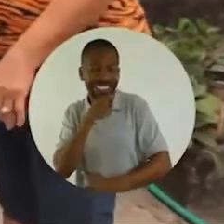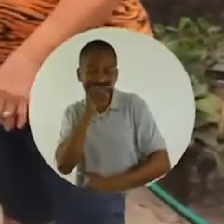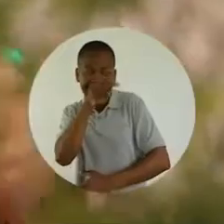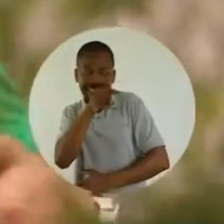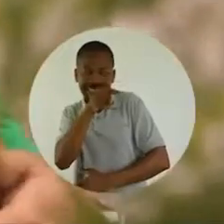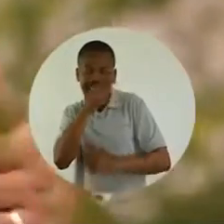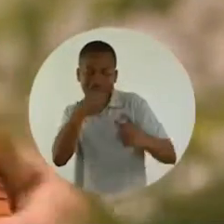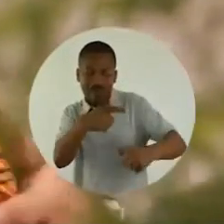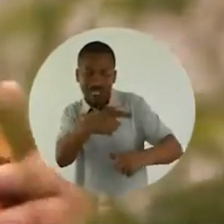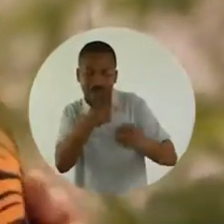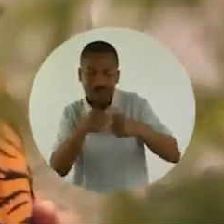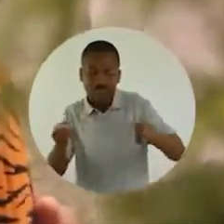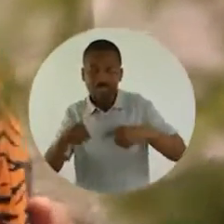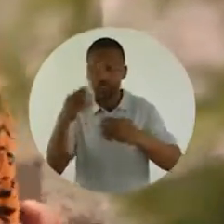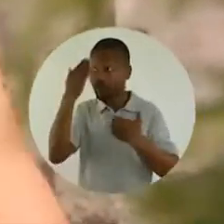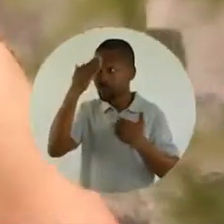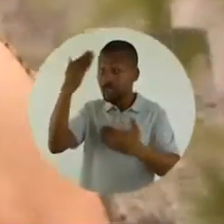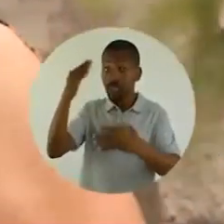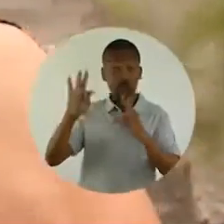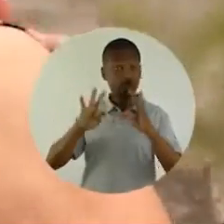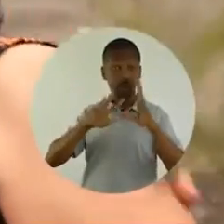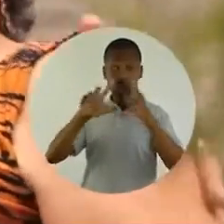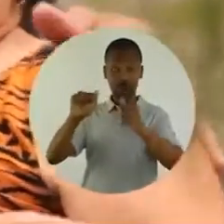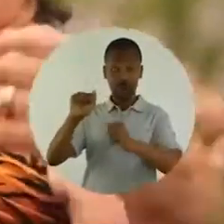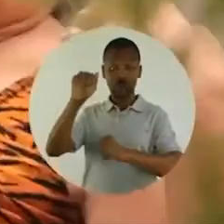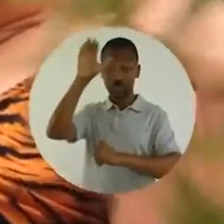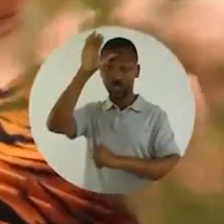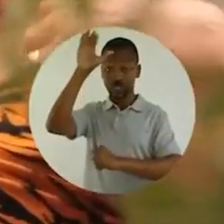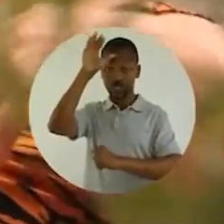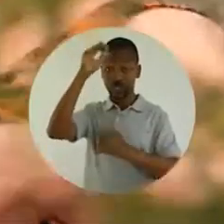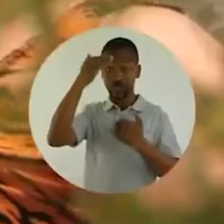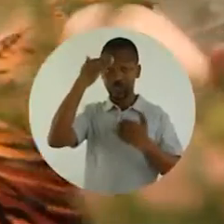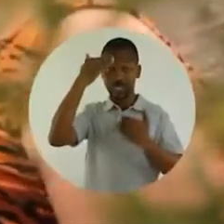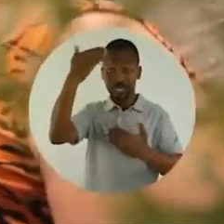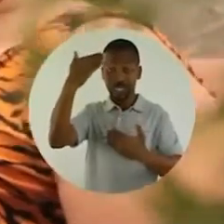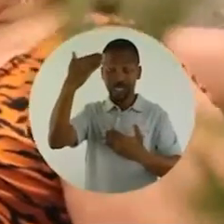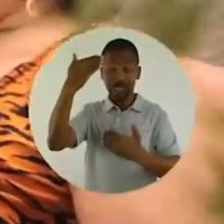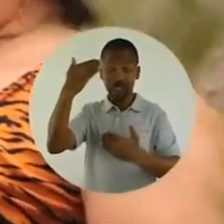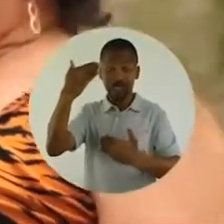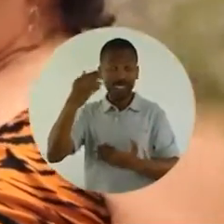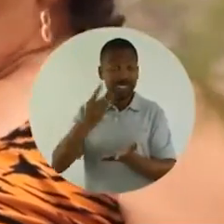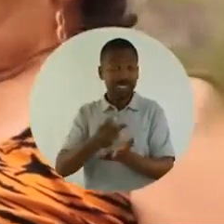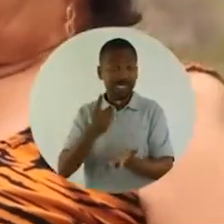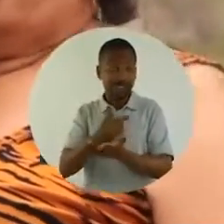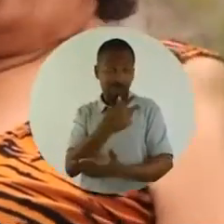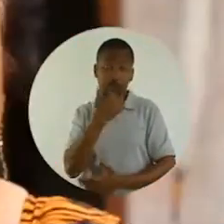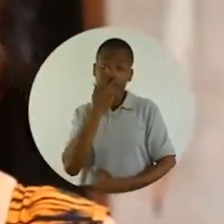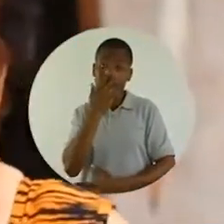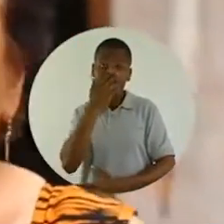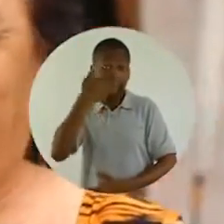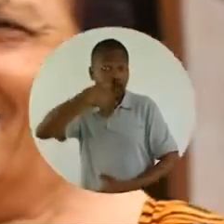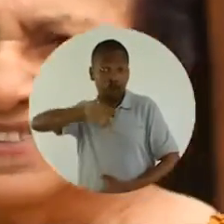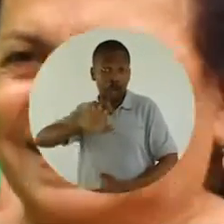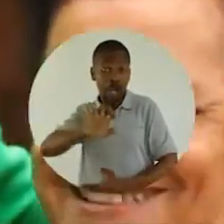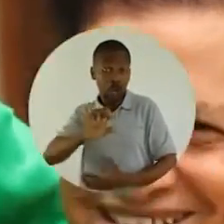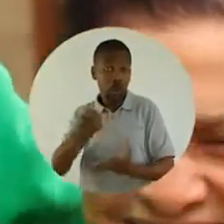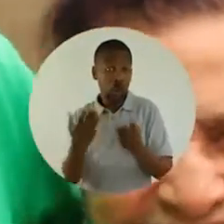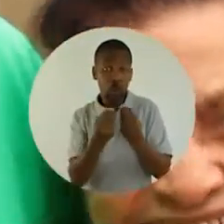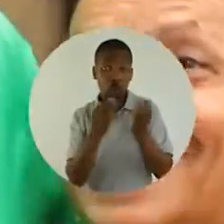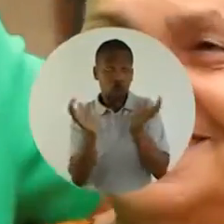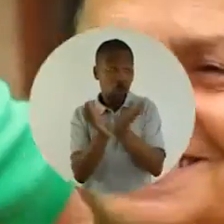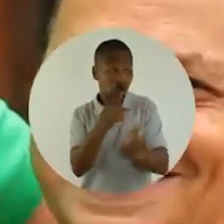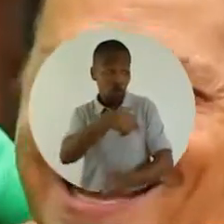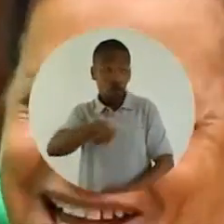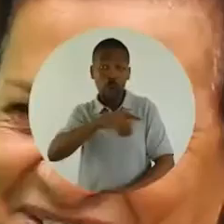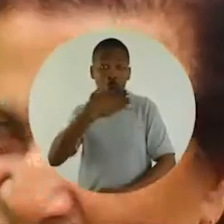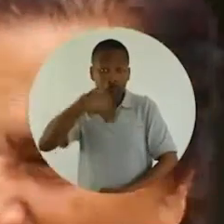ó. Obrigado, tia. Obrigado por tudo, tá? Obrigado você estar. Aqui são praticamente, eu tenho um monte de mãe aqui dentro, né? Porque. Né,